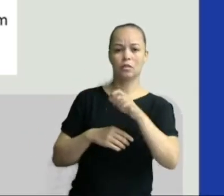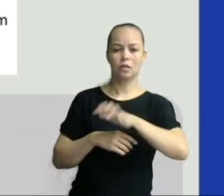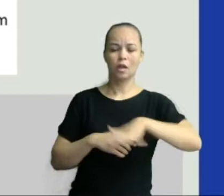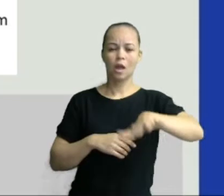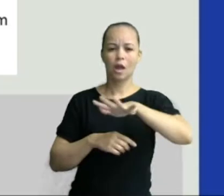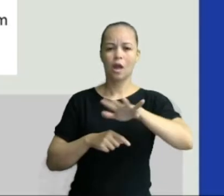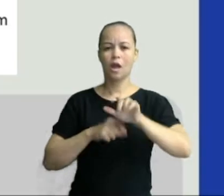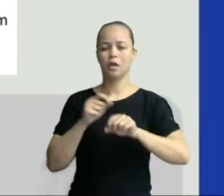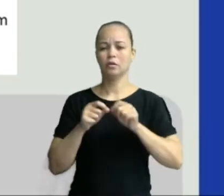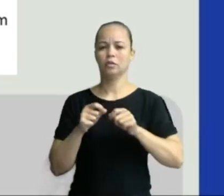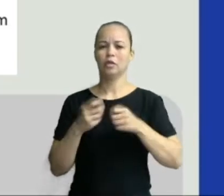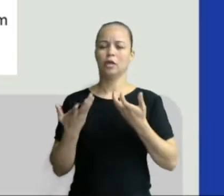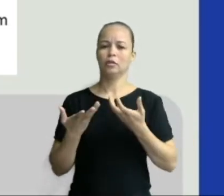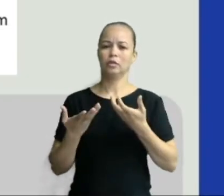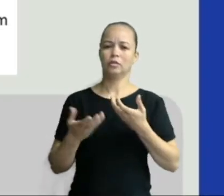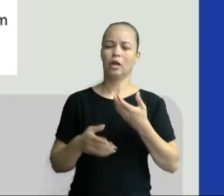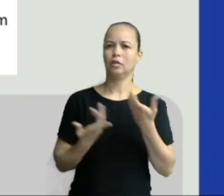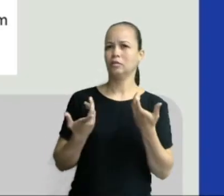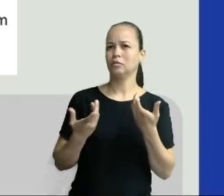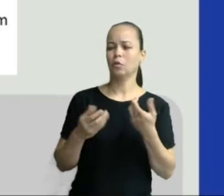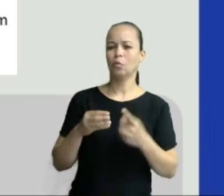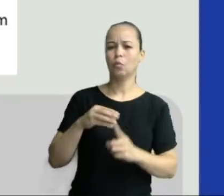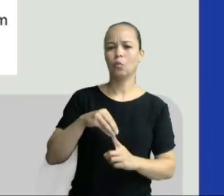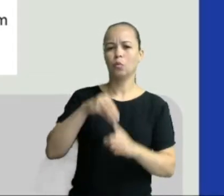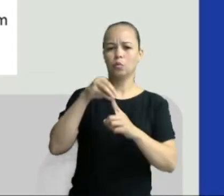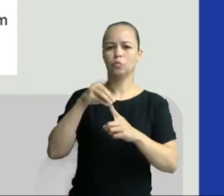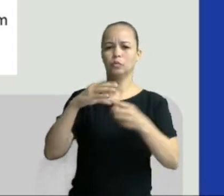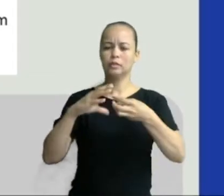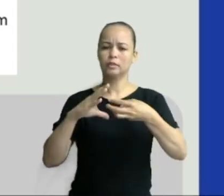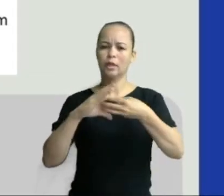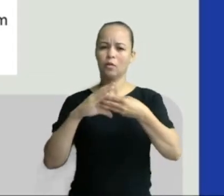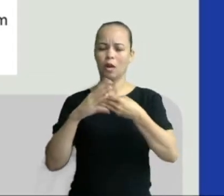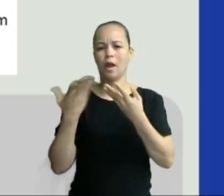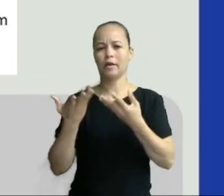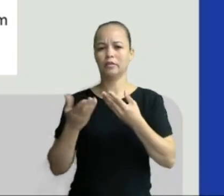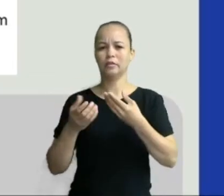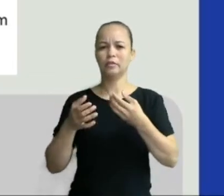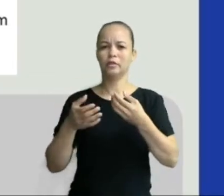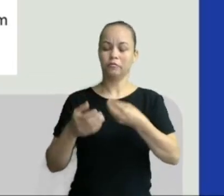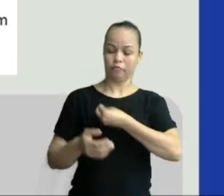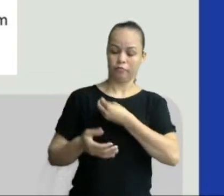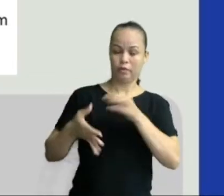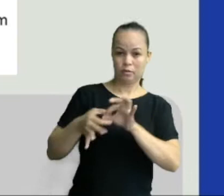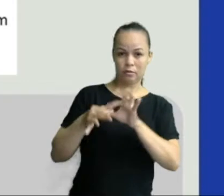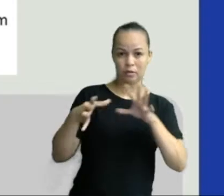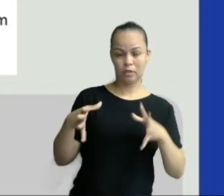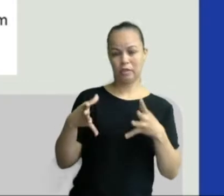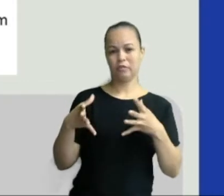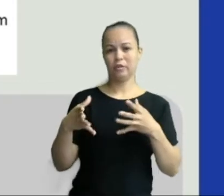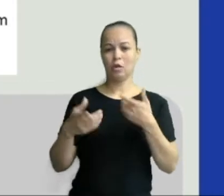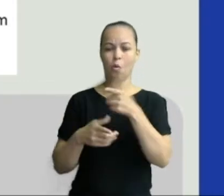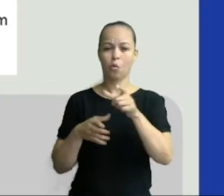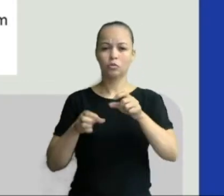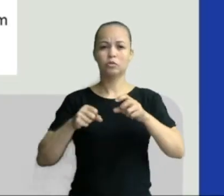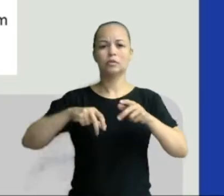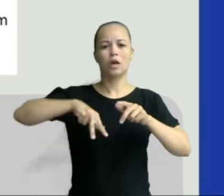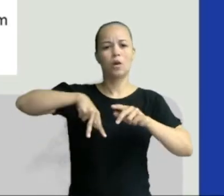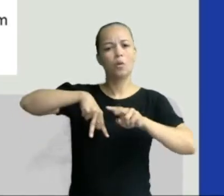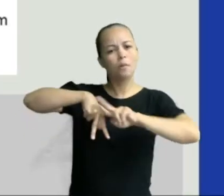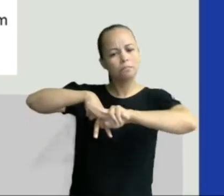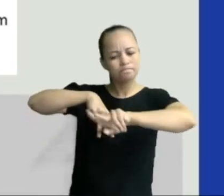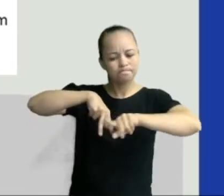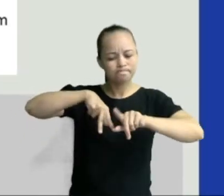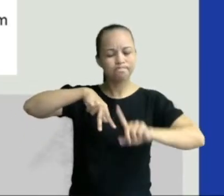Unicelulares de vida livre, ou seja, alguns não são parasitas, outros são parasitas e são até sésseis, não